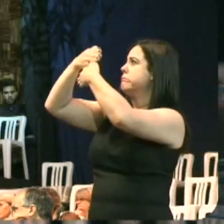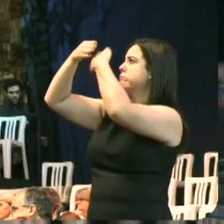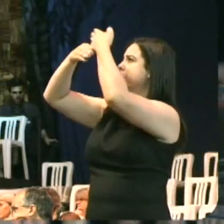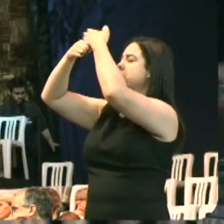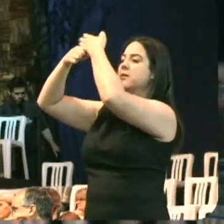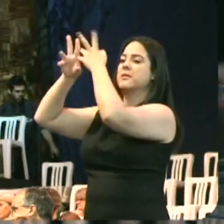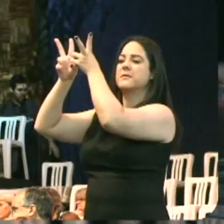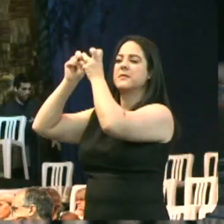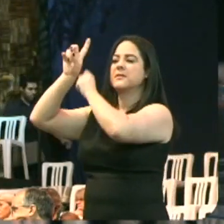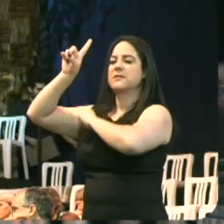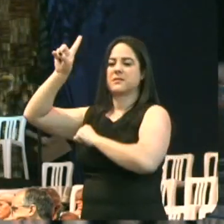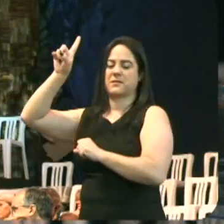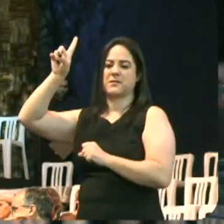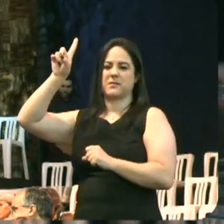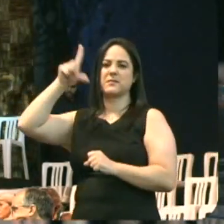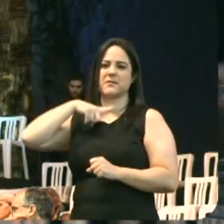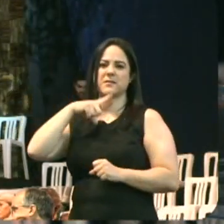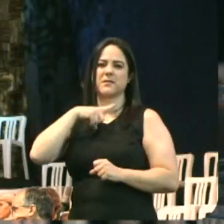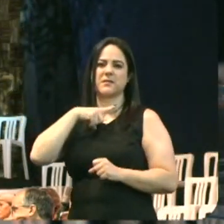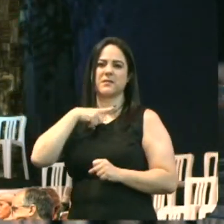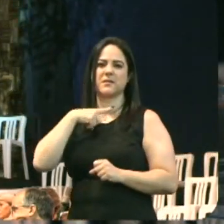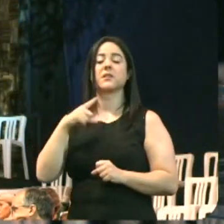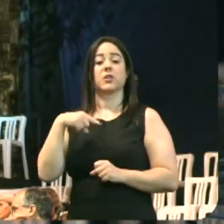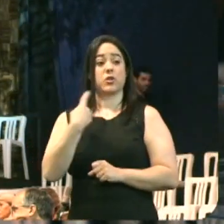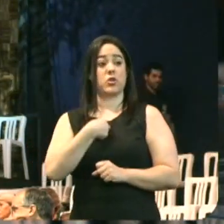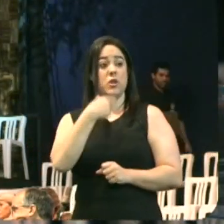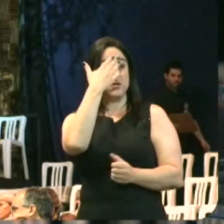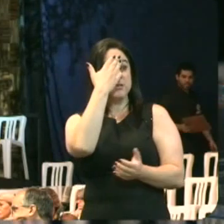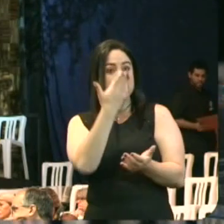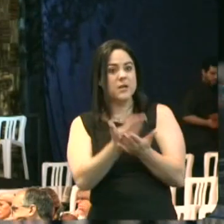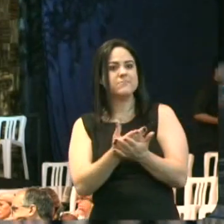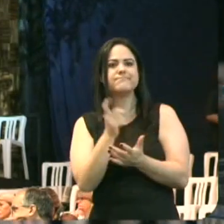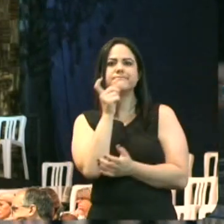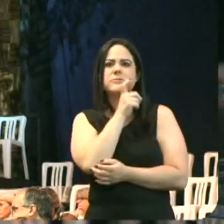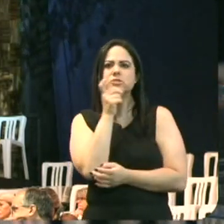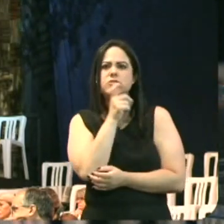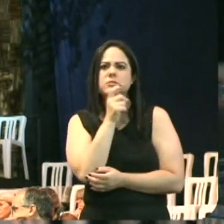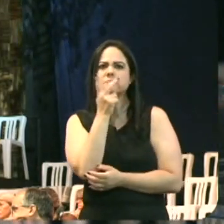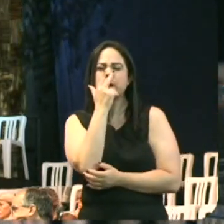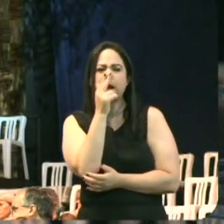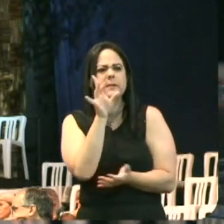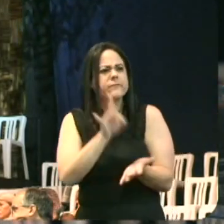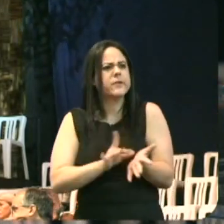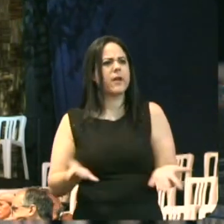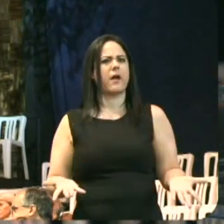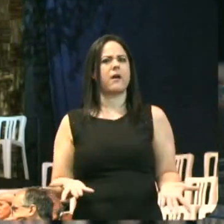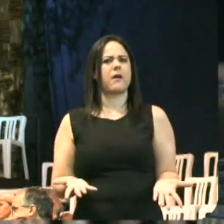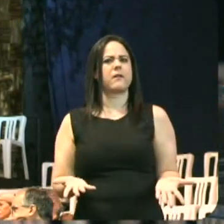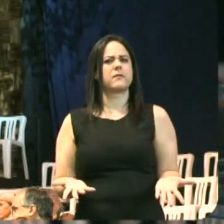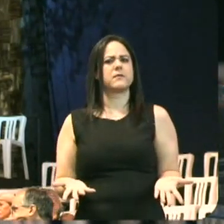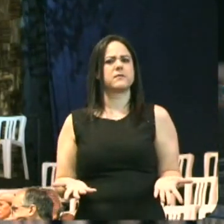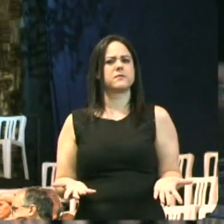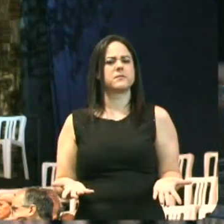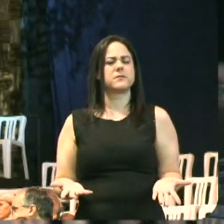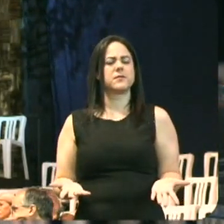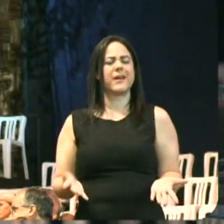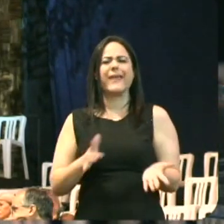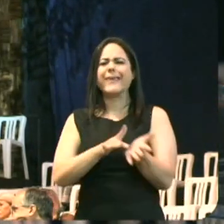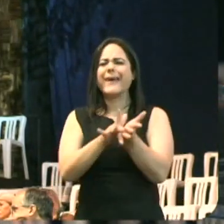na nossa cabeça. E a gente acredita na mentira como se ela fosse verdade.